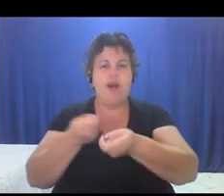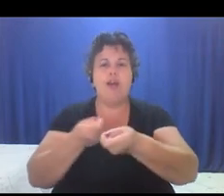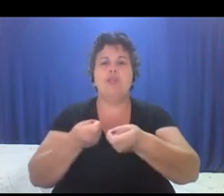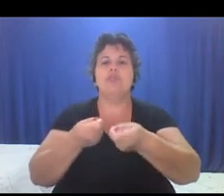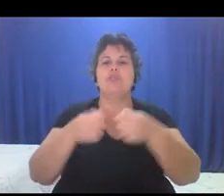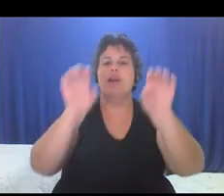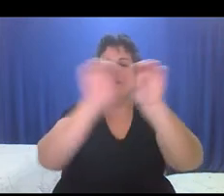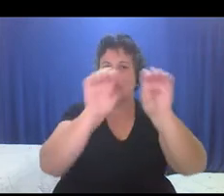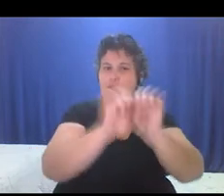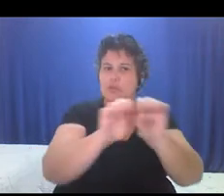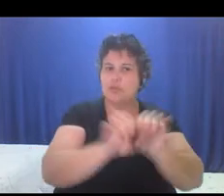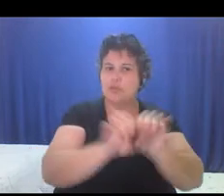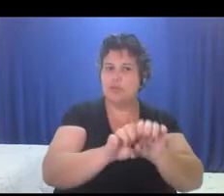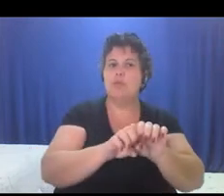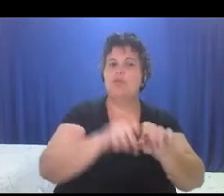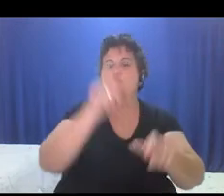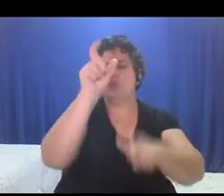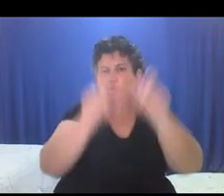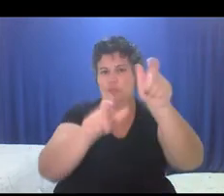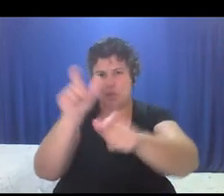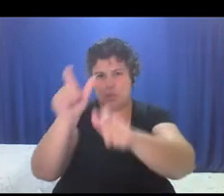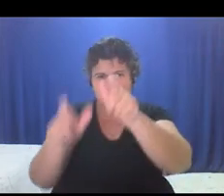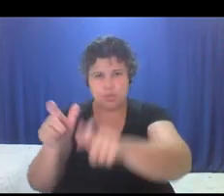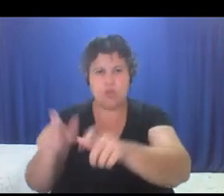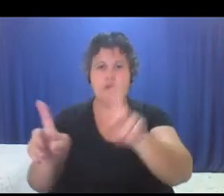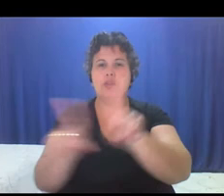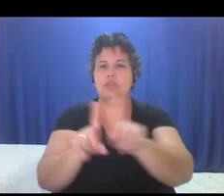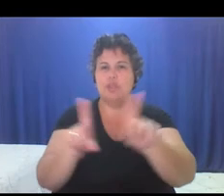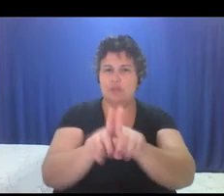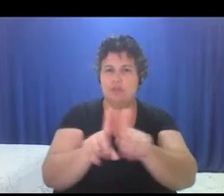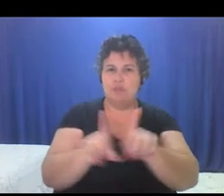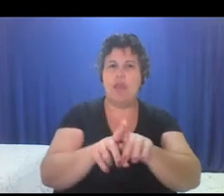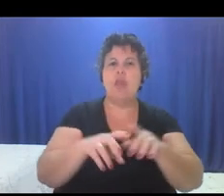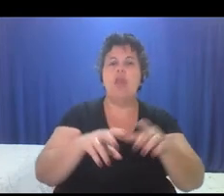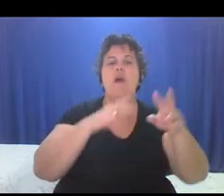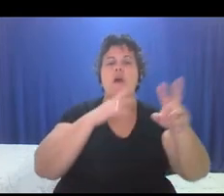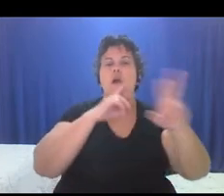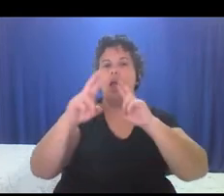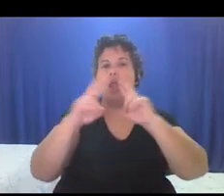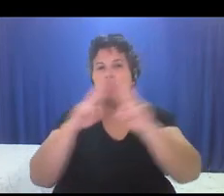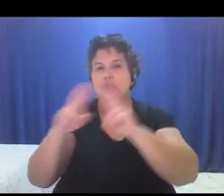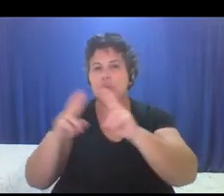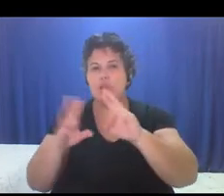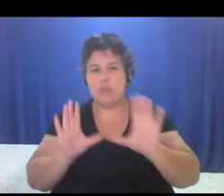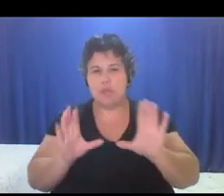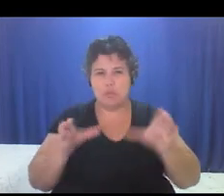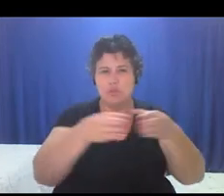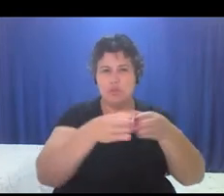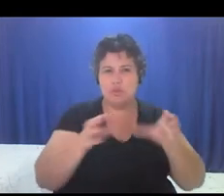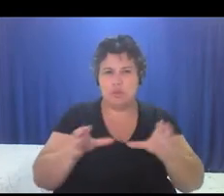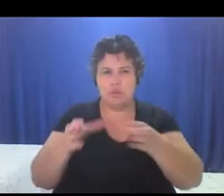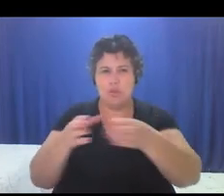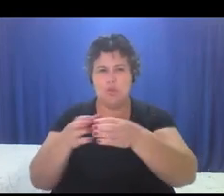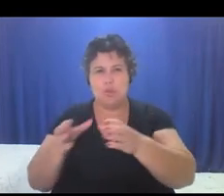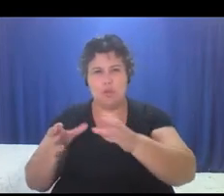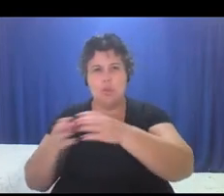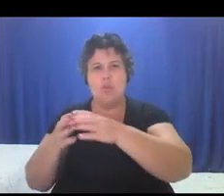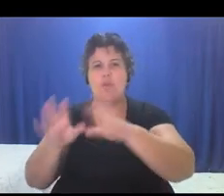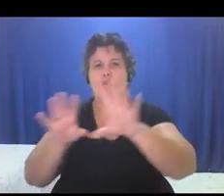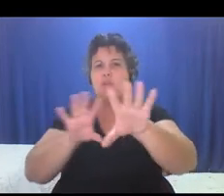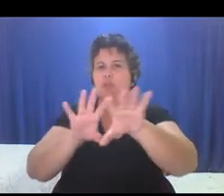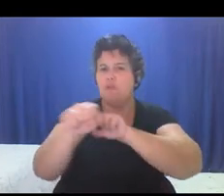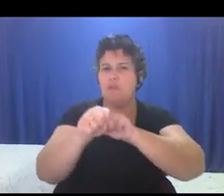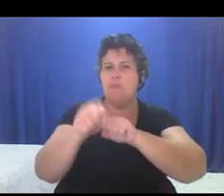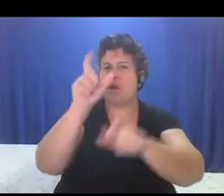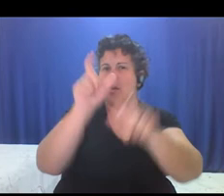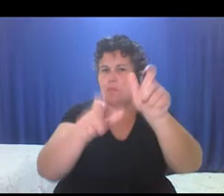com o time de people também, o nosso relacionamento com comunidade, né, o nosso foco em formação de novas pessoas para a